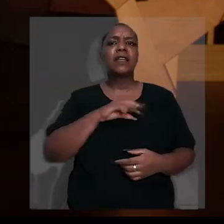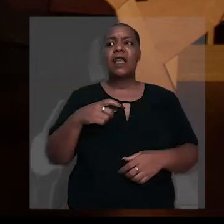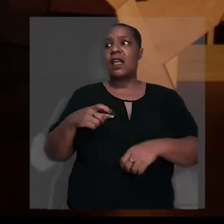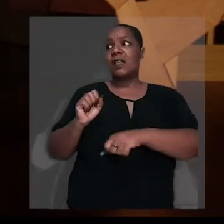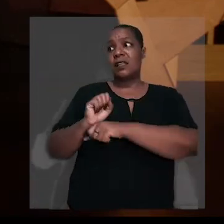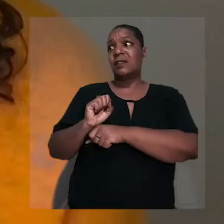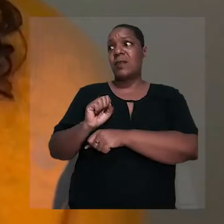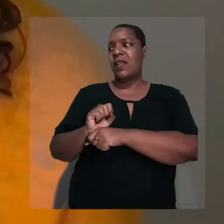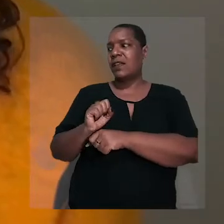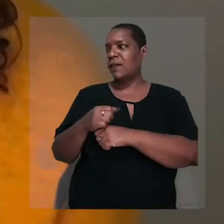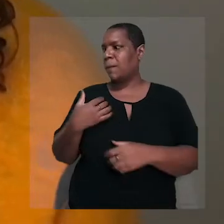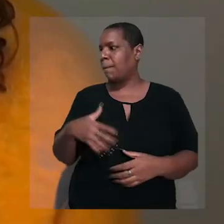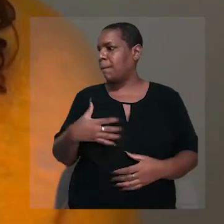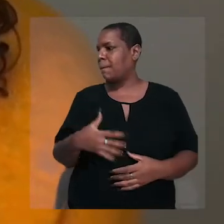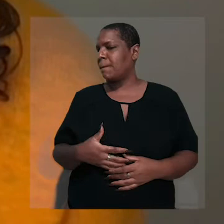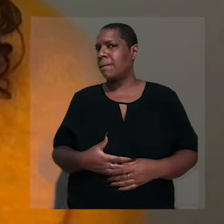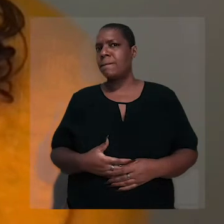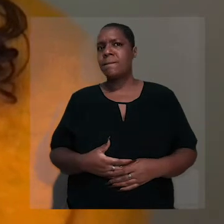A espera.